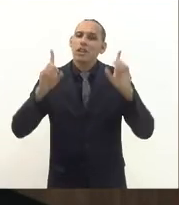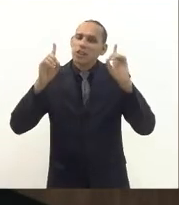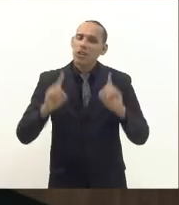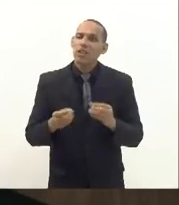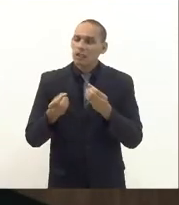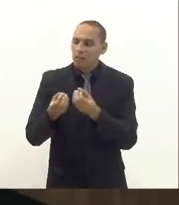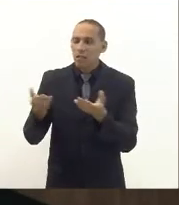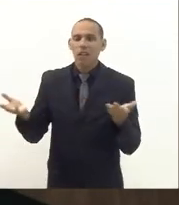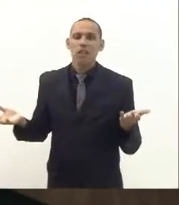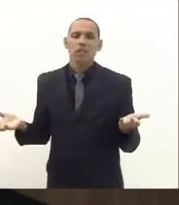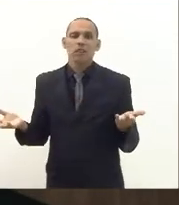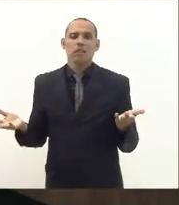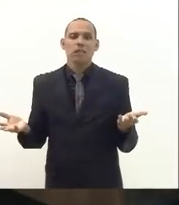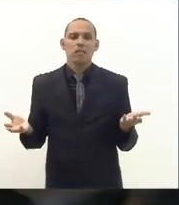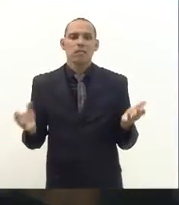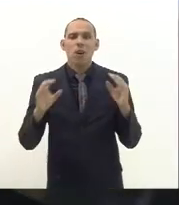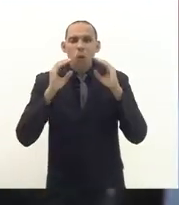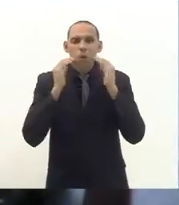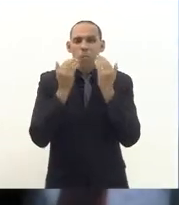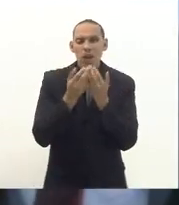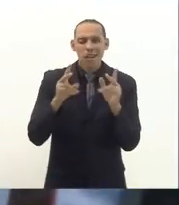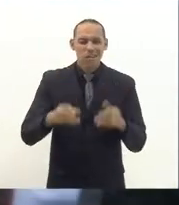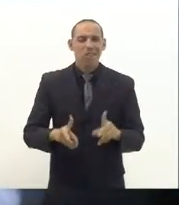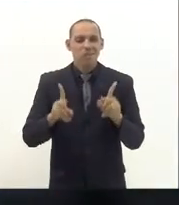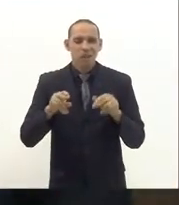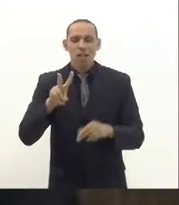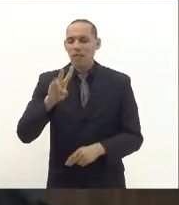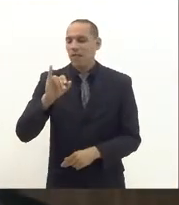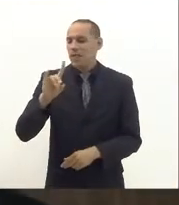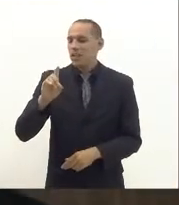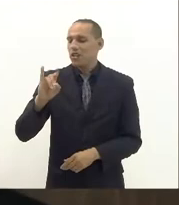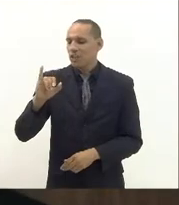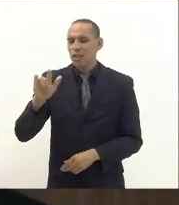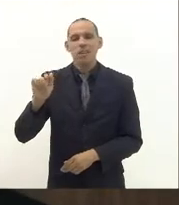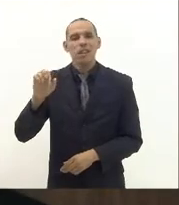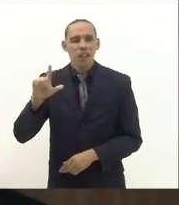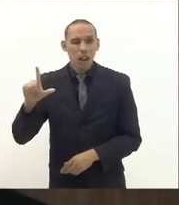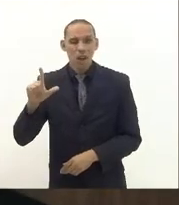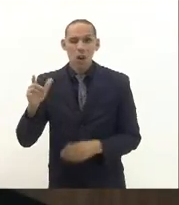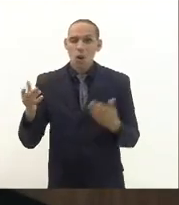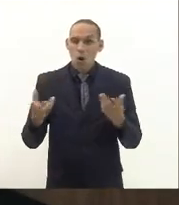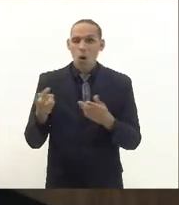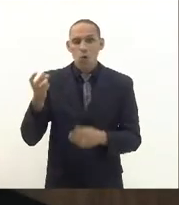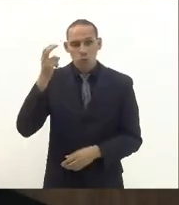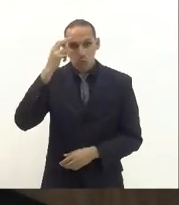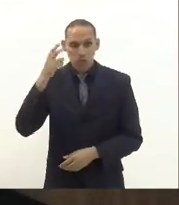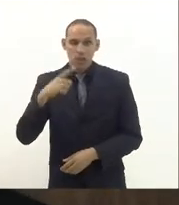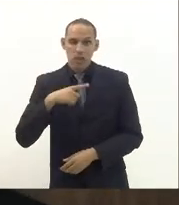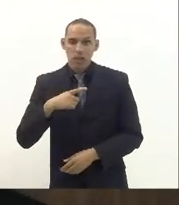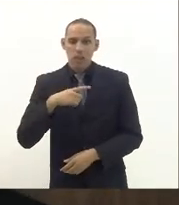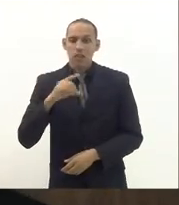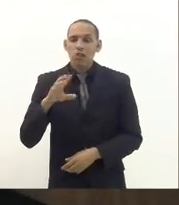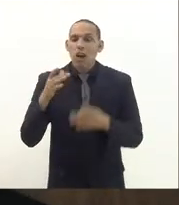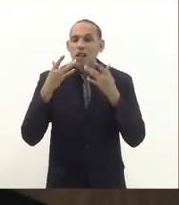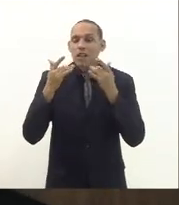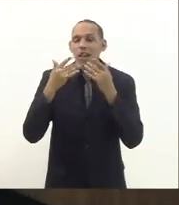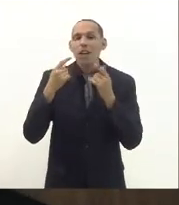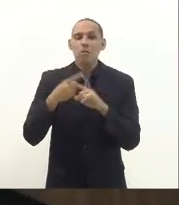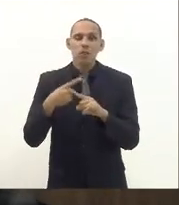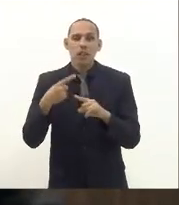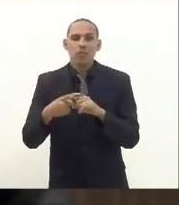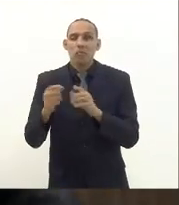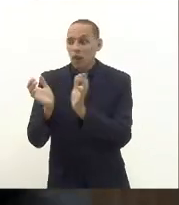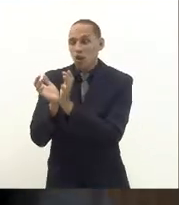direitos se comunidade como Vidigal hoje só tem equipamentos de Cultura seja só a teatro lá